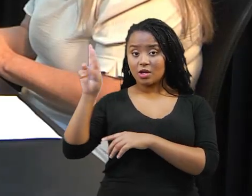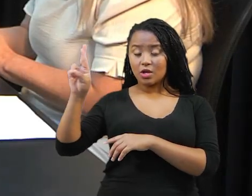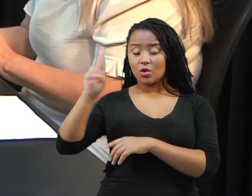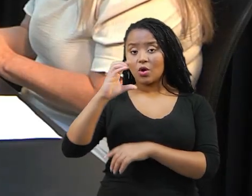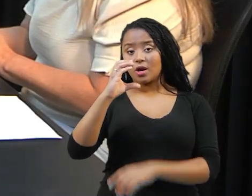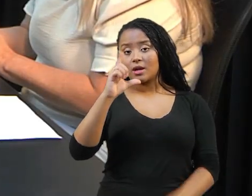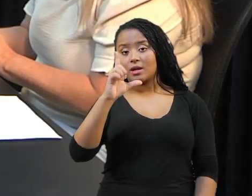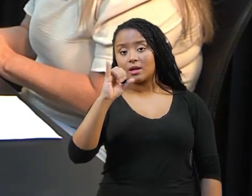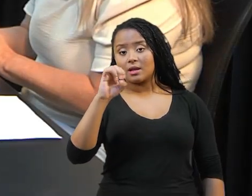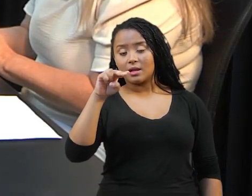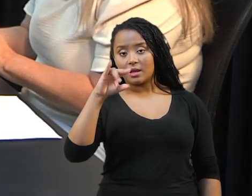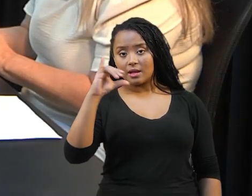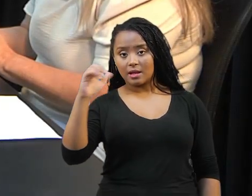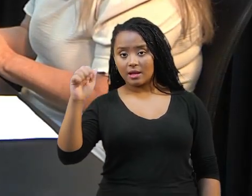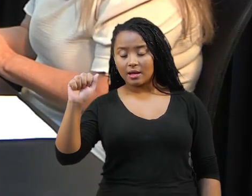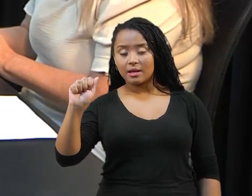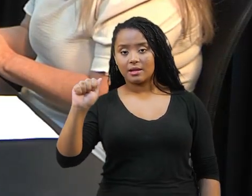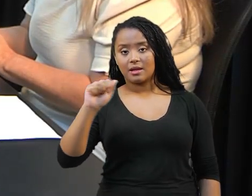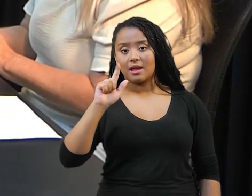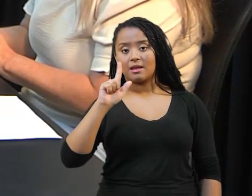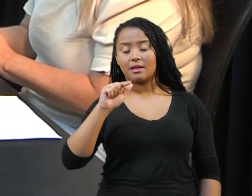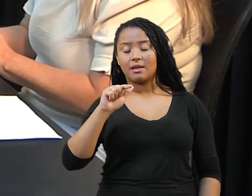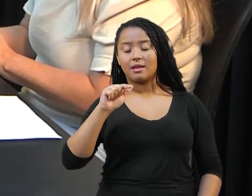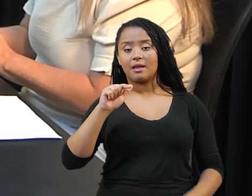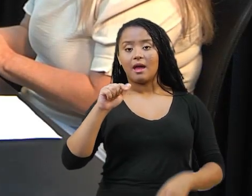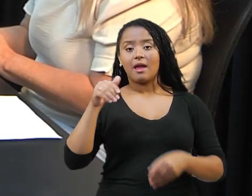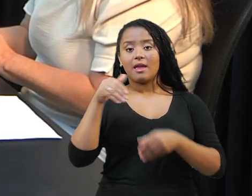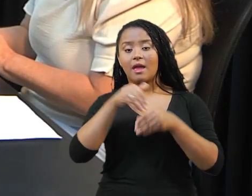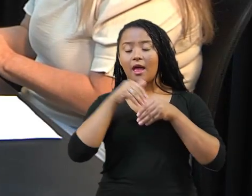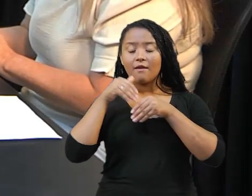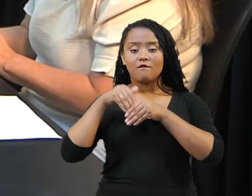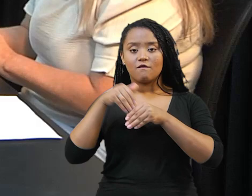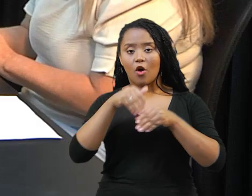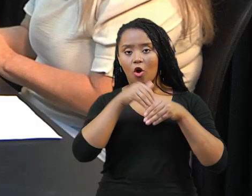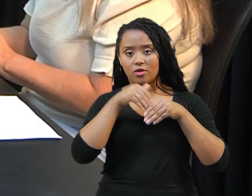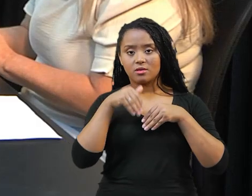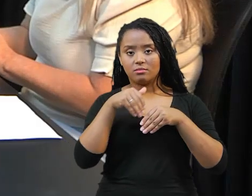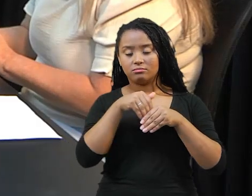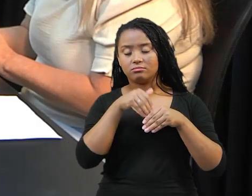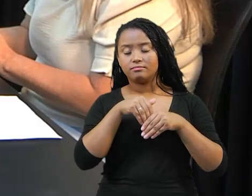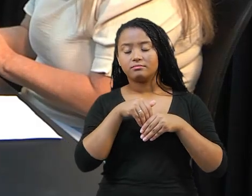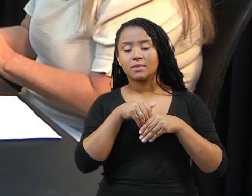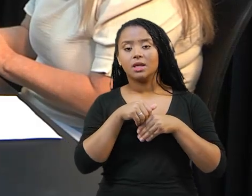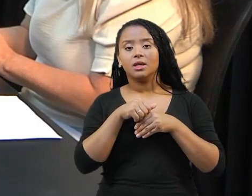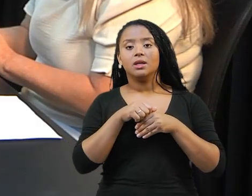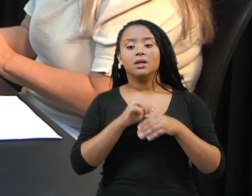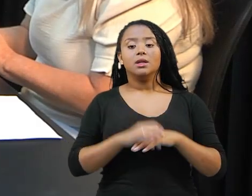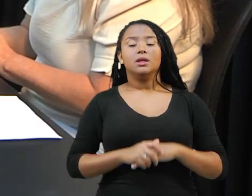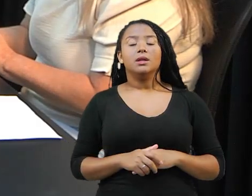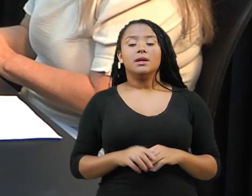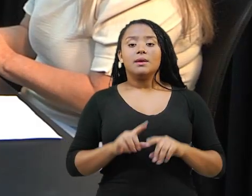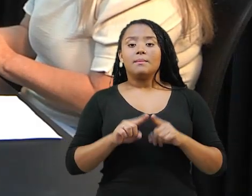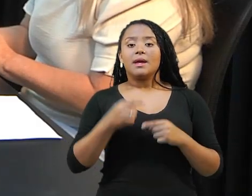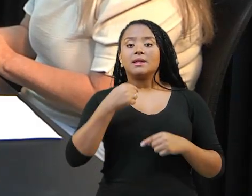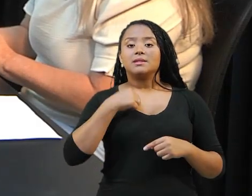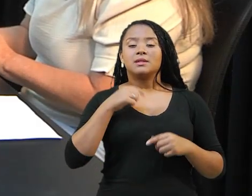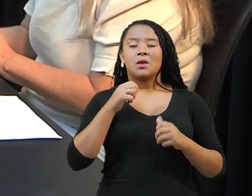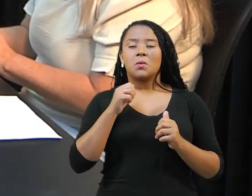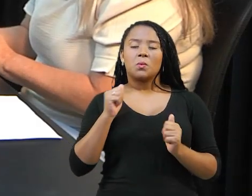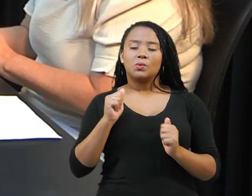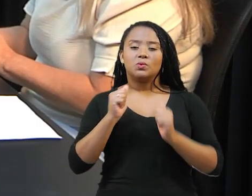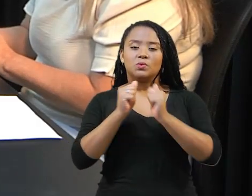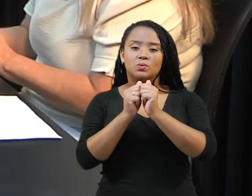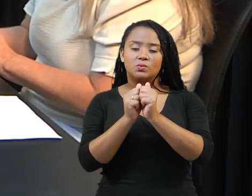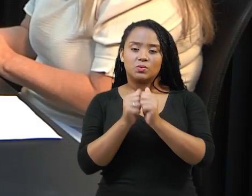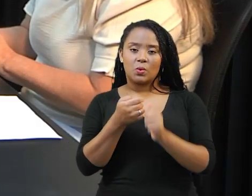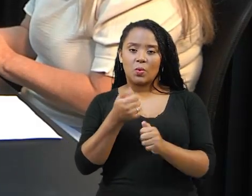éticas, apesar de ter a diretoria clínica, né? A questão ética fica muito mais por diretor clínico, que é eleito, o corpo clínico elege o diretor